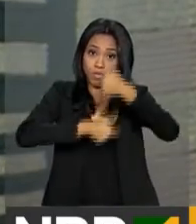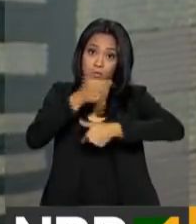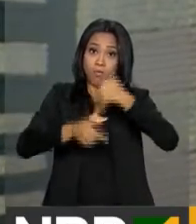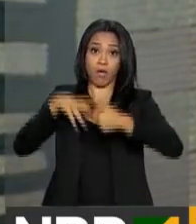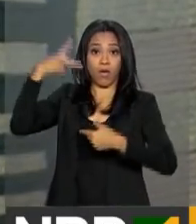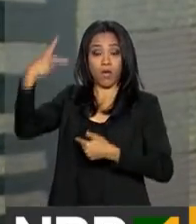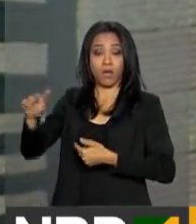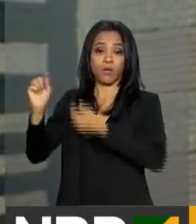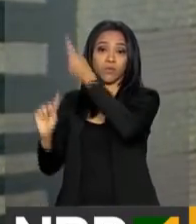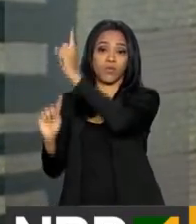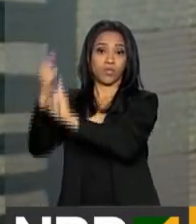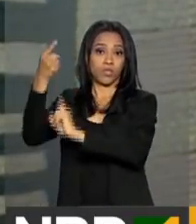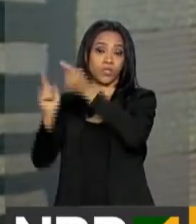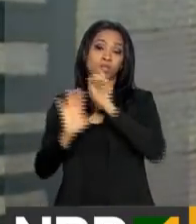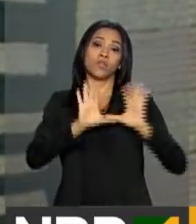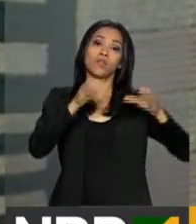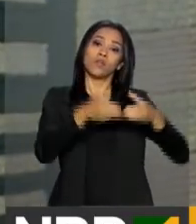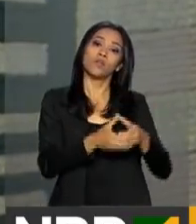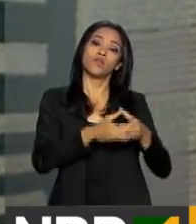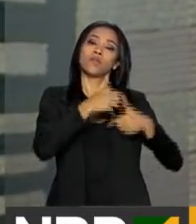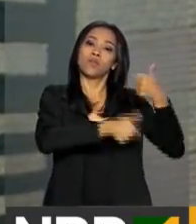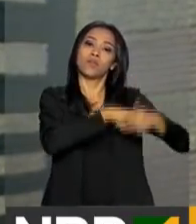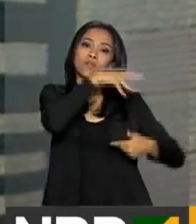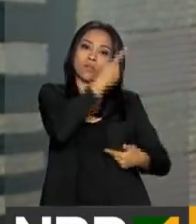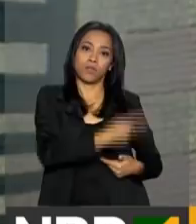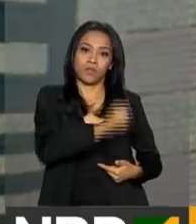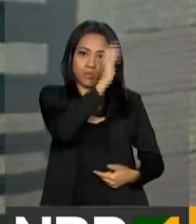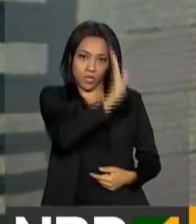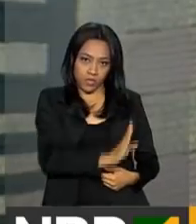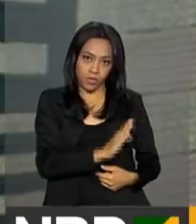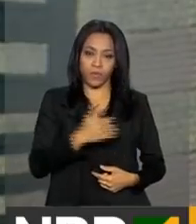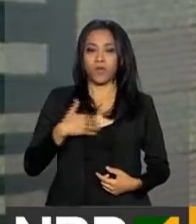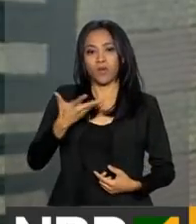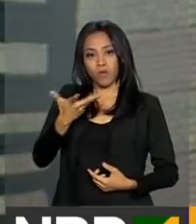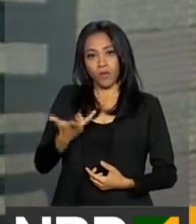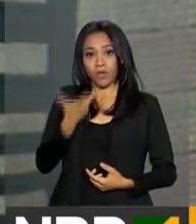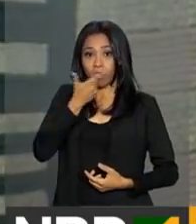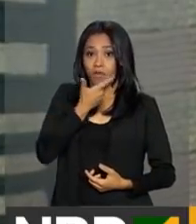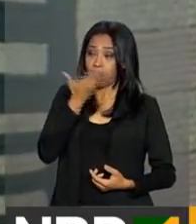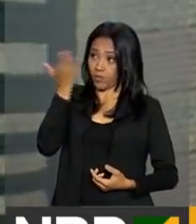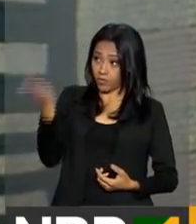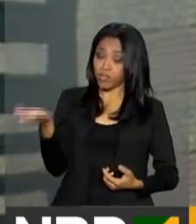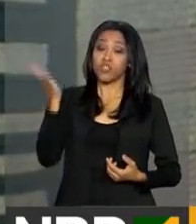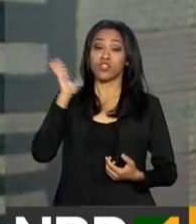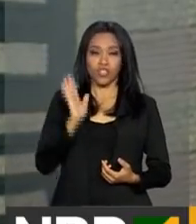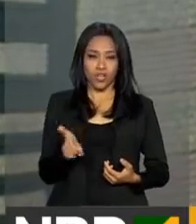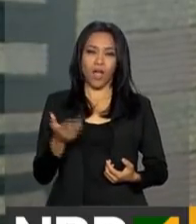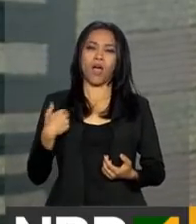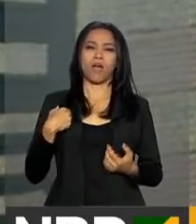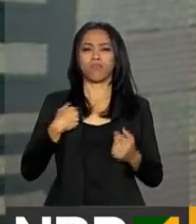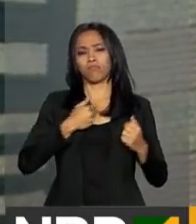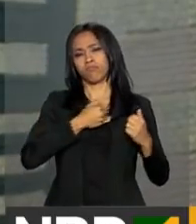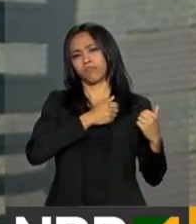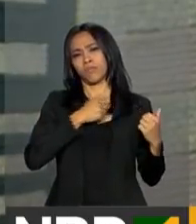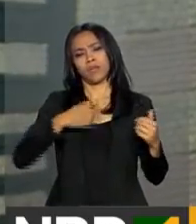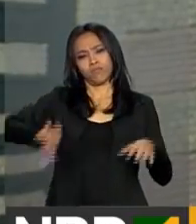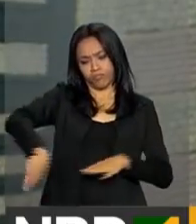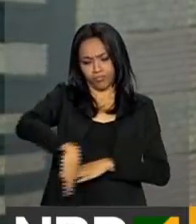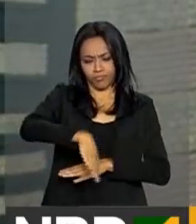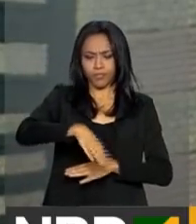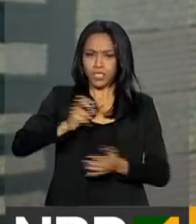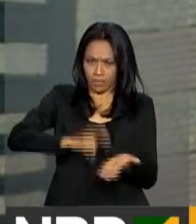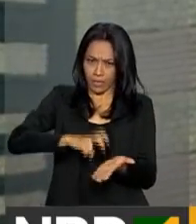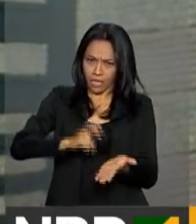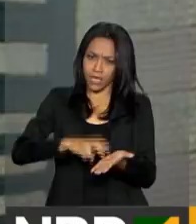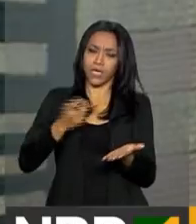Brasil. Eu quero dizer, presidente Piñera, nós já fizemos algumas manifestações ao longo do dia, mas